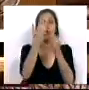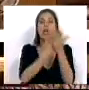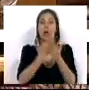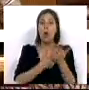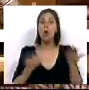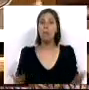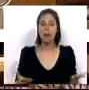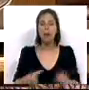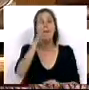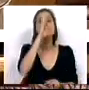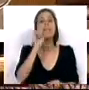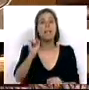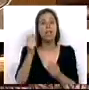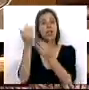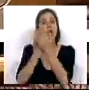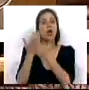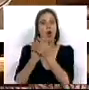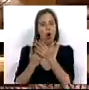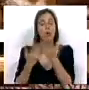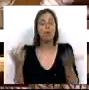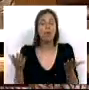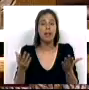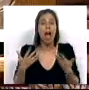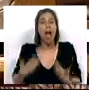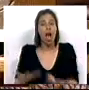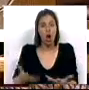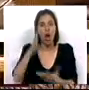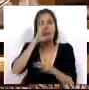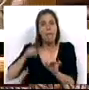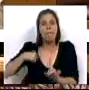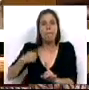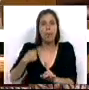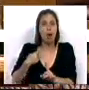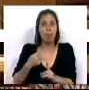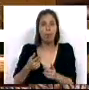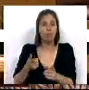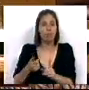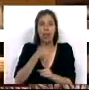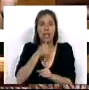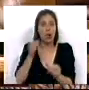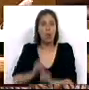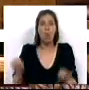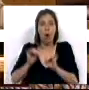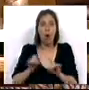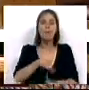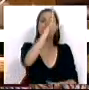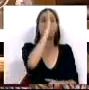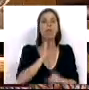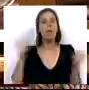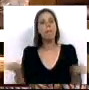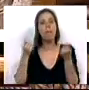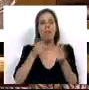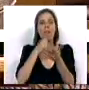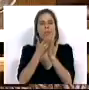economia, o Ministro da Economia, ou seja, agora ele próprio, não tem peso, o Governo